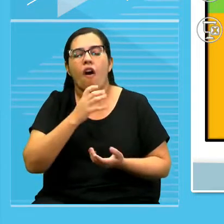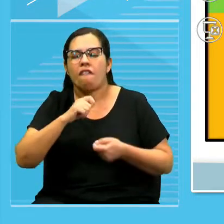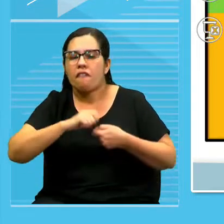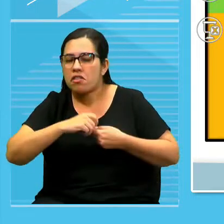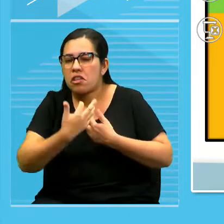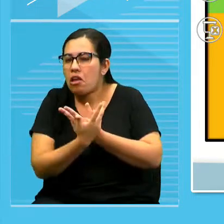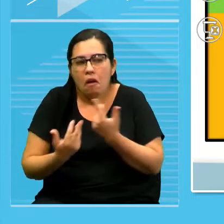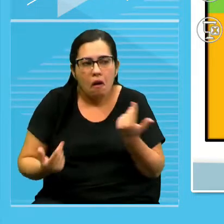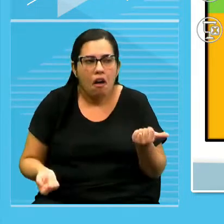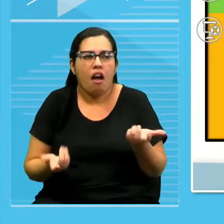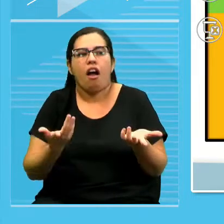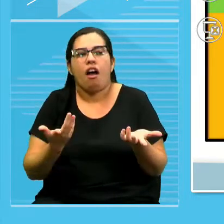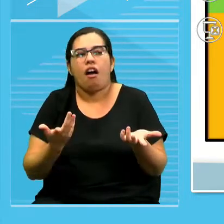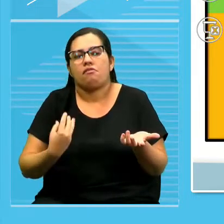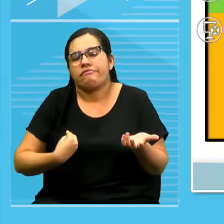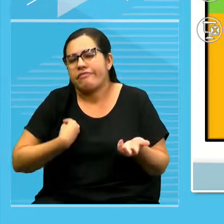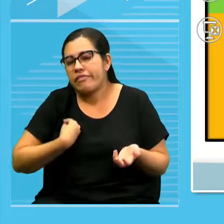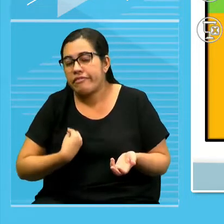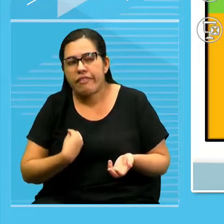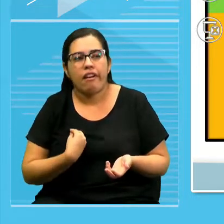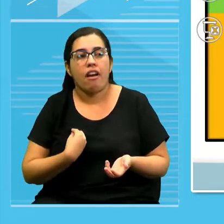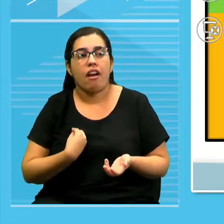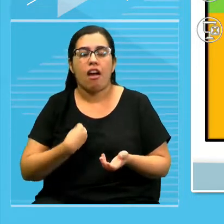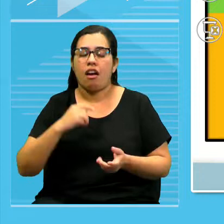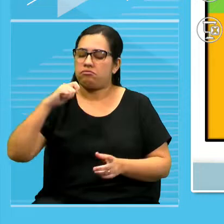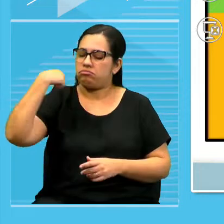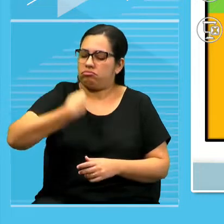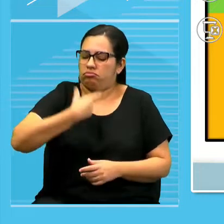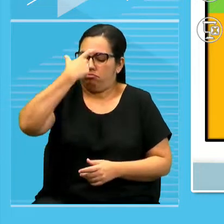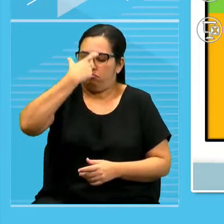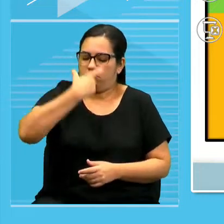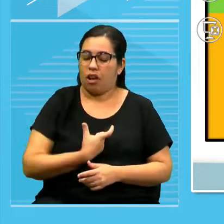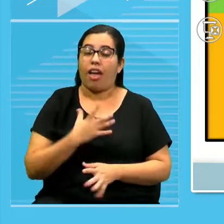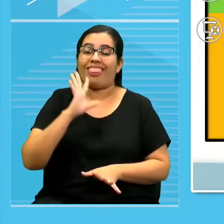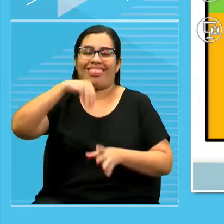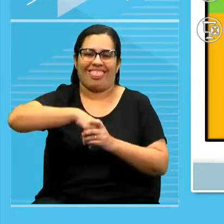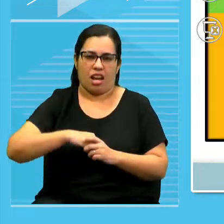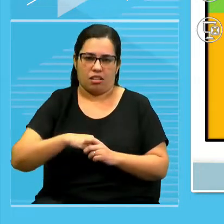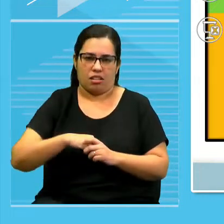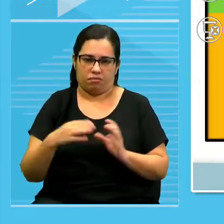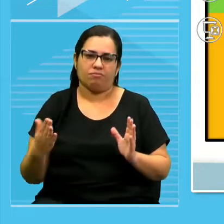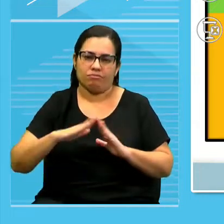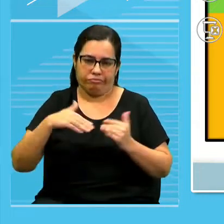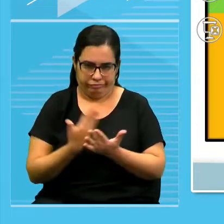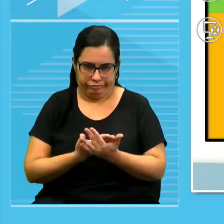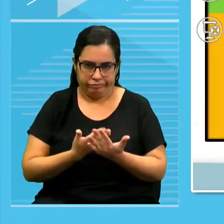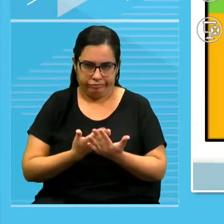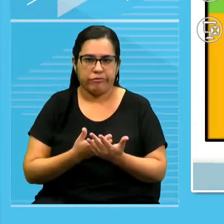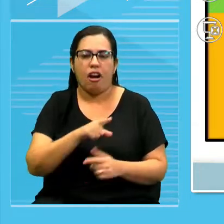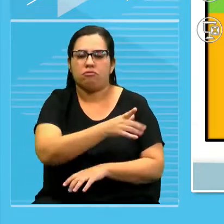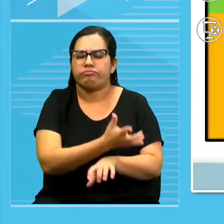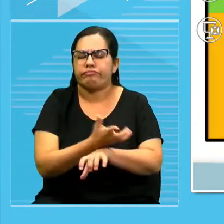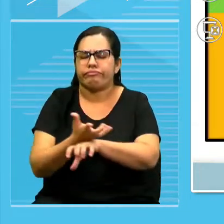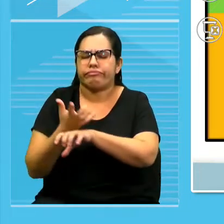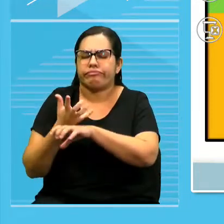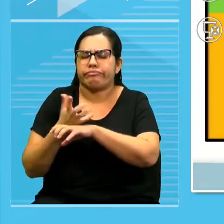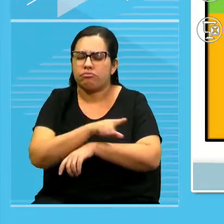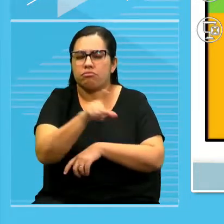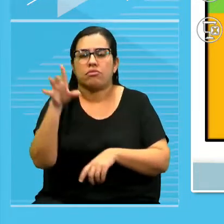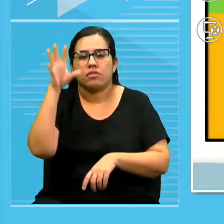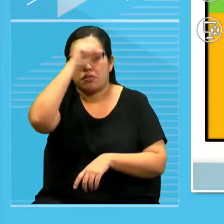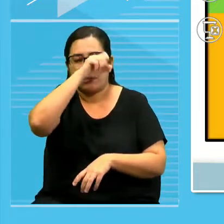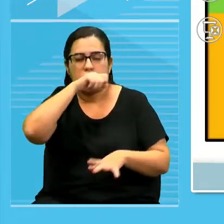e a ser dentro da escola com todas as disciplinas que vocês têm aí no ensino médio né então